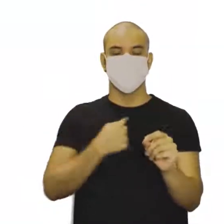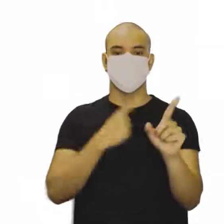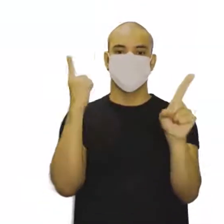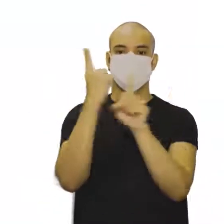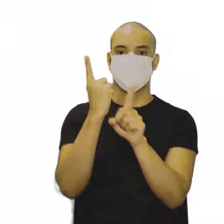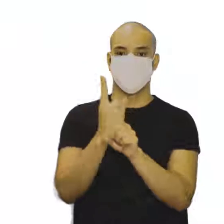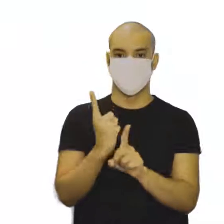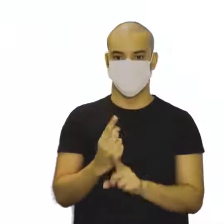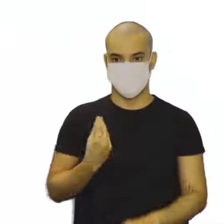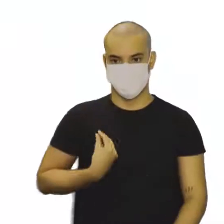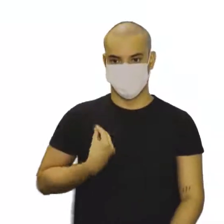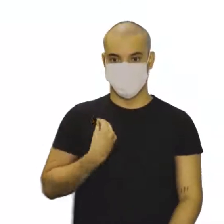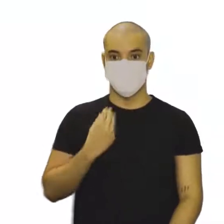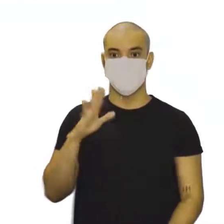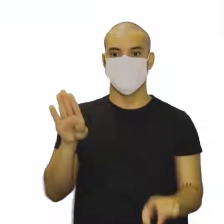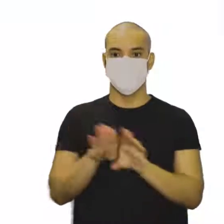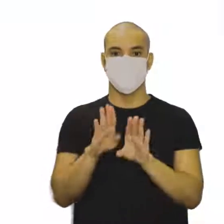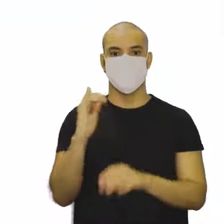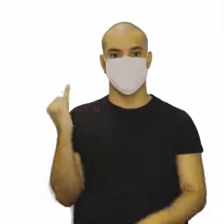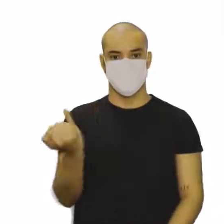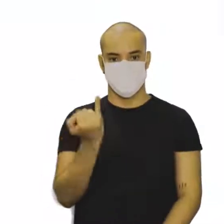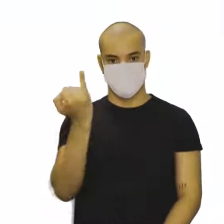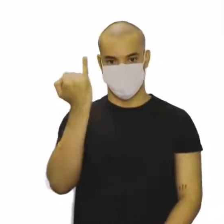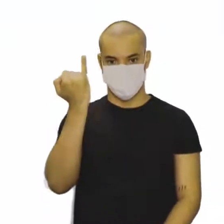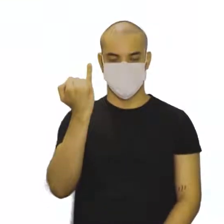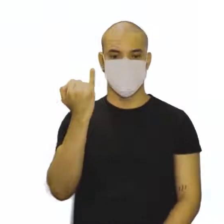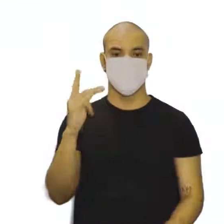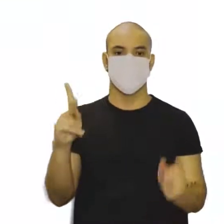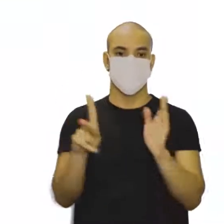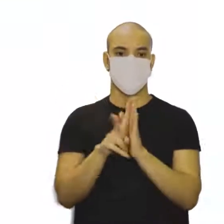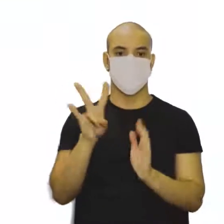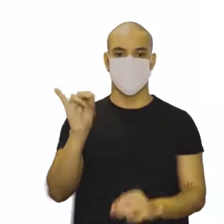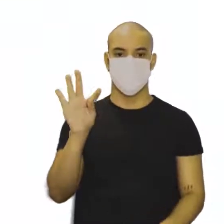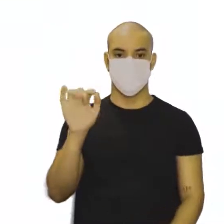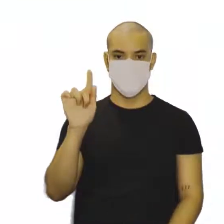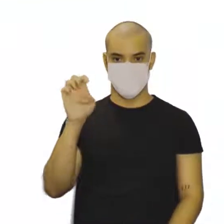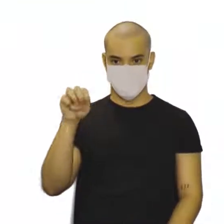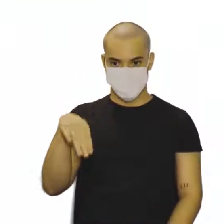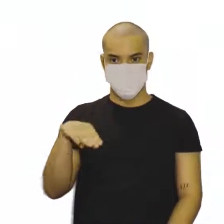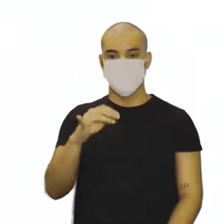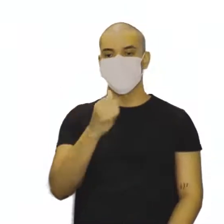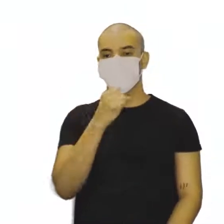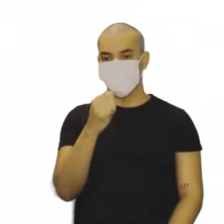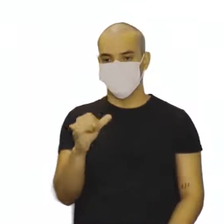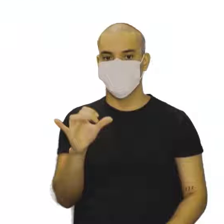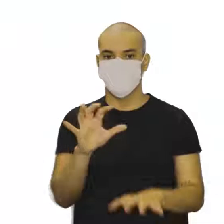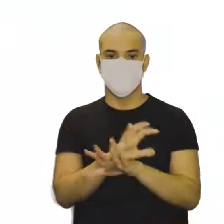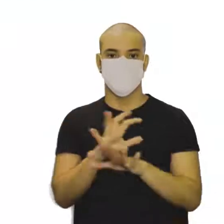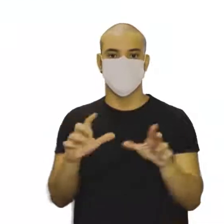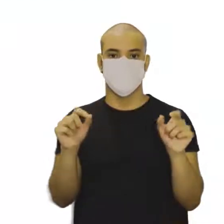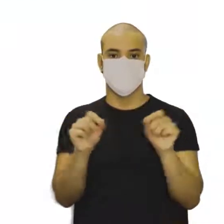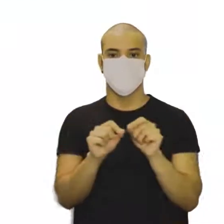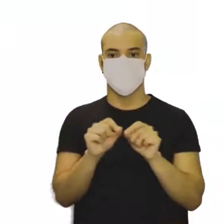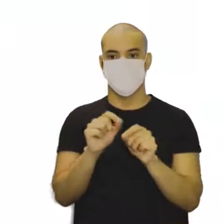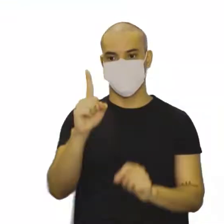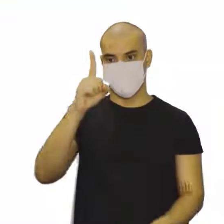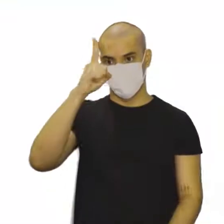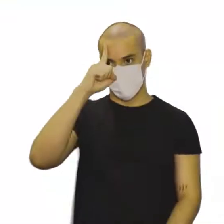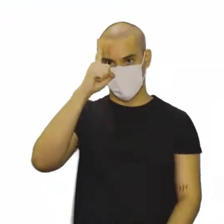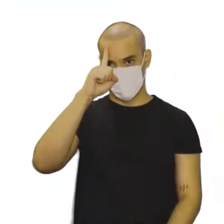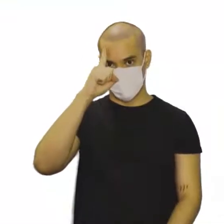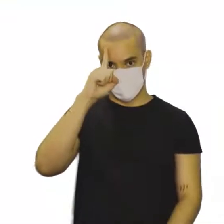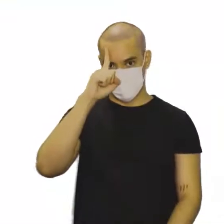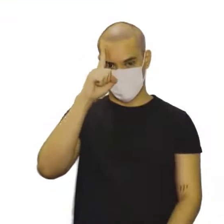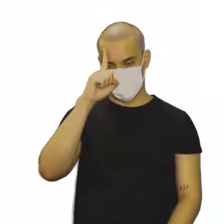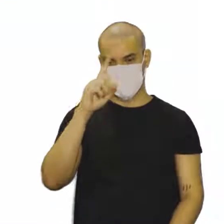identificar a presença e a importância da voltagem no funcionamento de equipamentos elétricos de uso